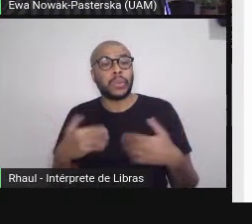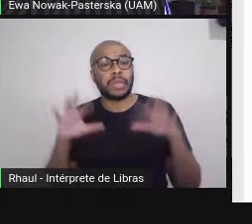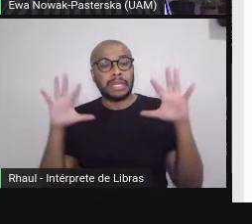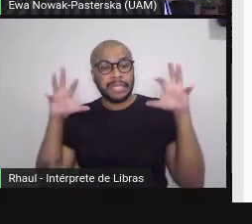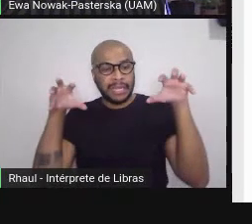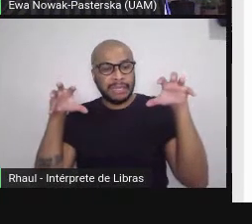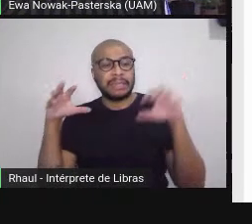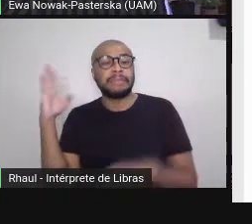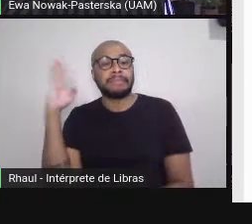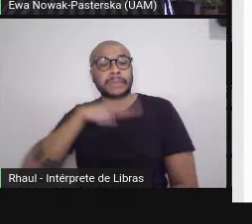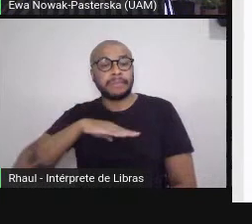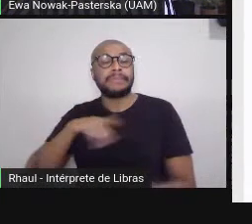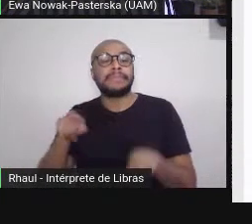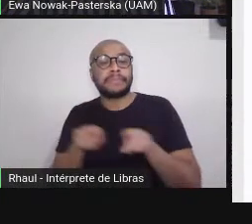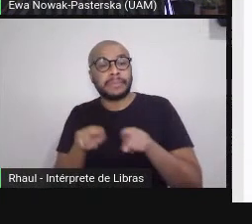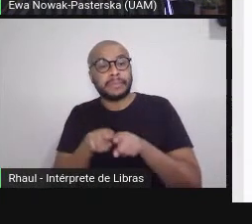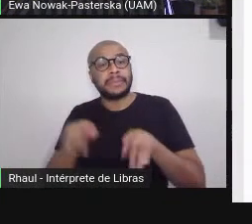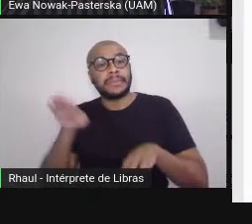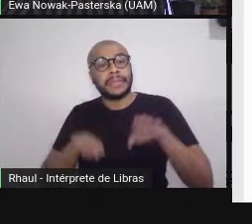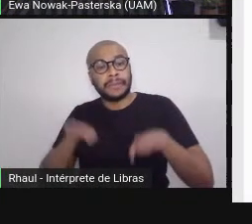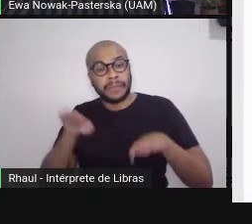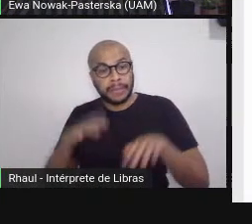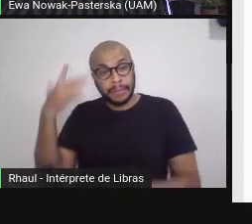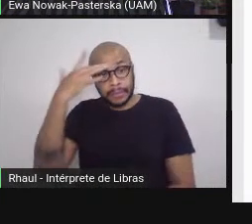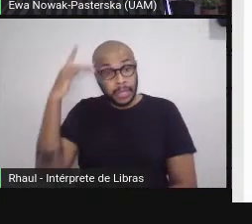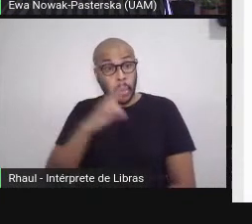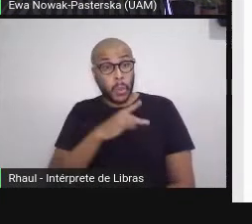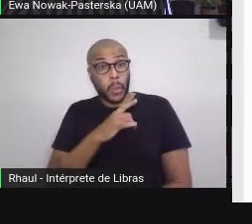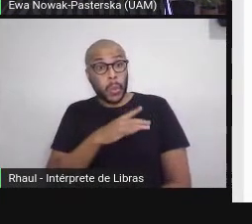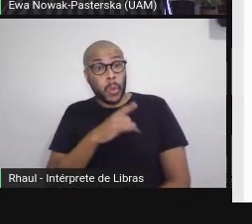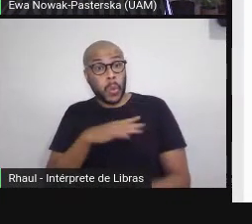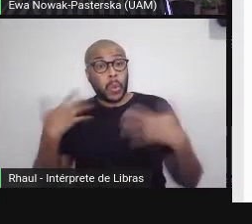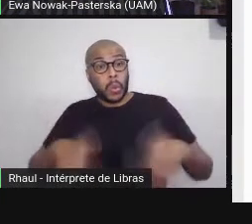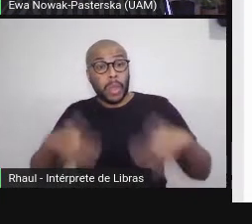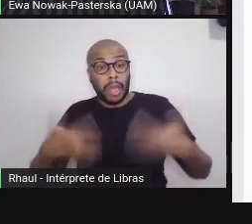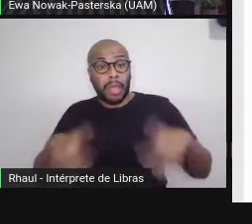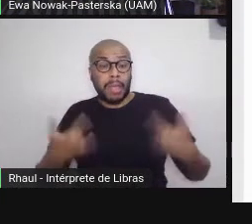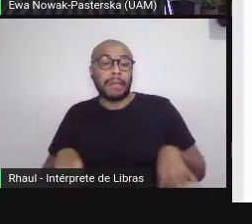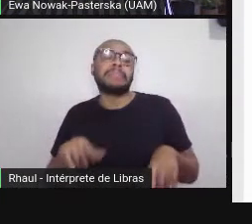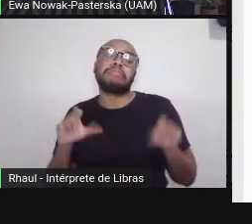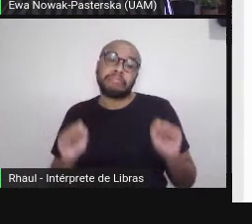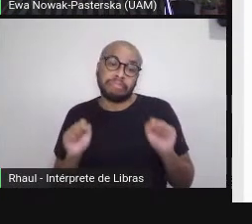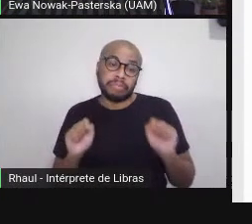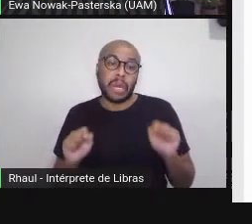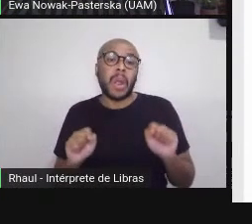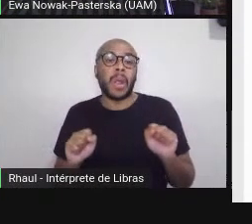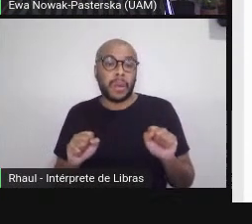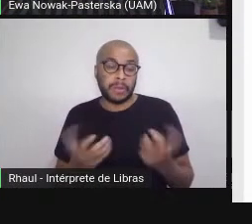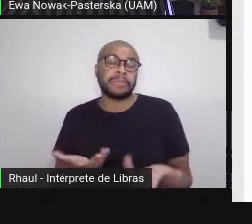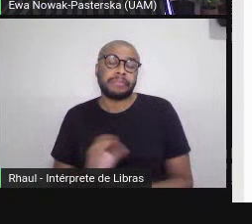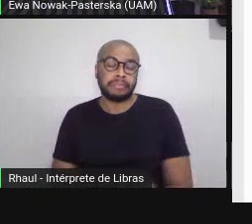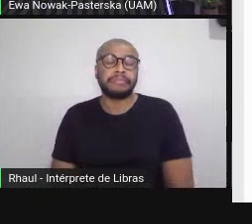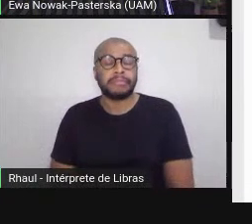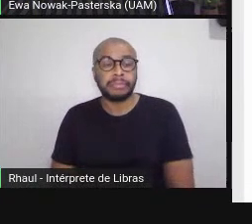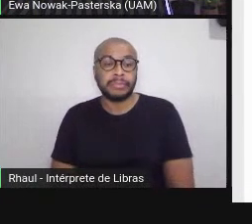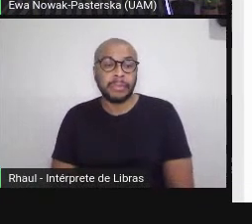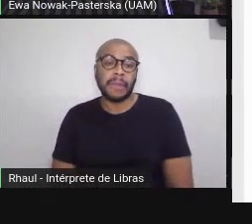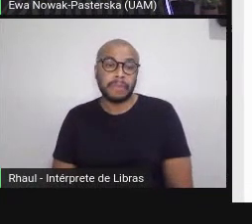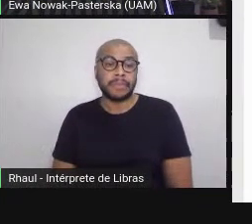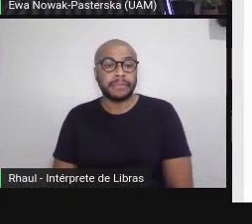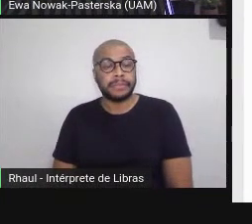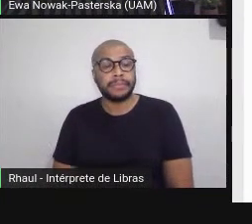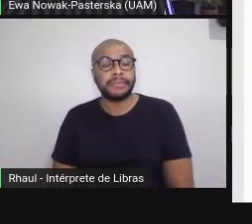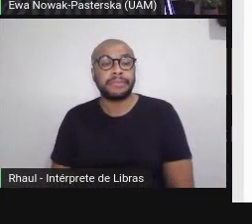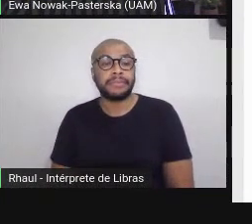terrível. Então, talvez ele estava com medo de tudo, ou medroso, não sabemos. Ou dava medo para os outros, causava que os outros